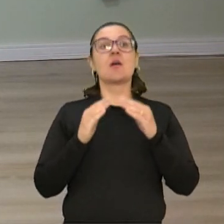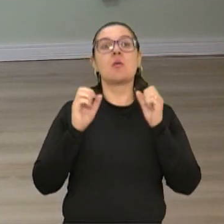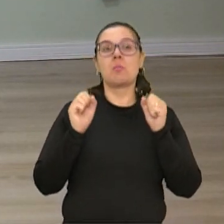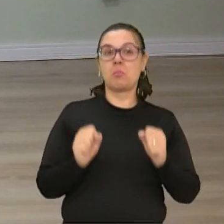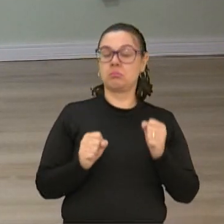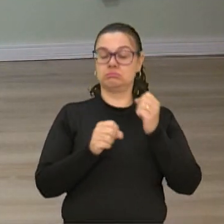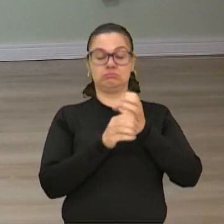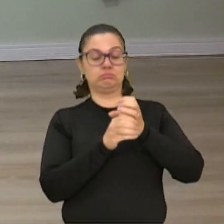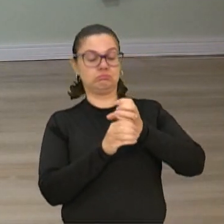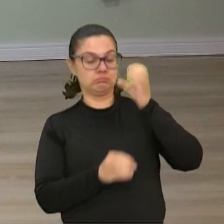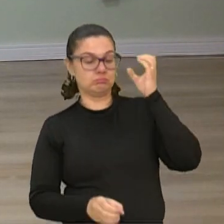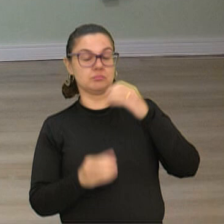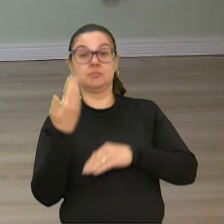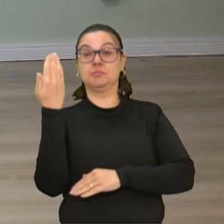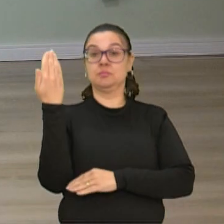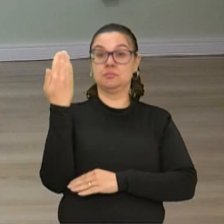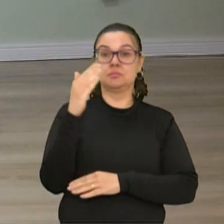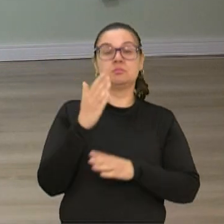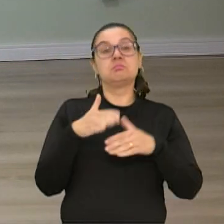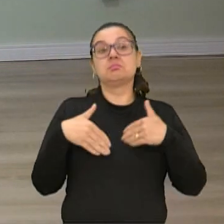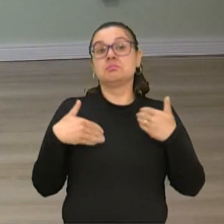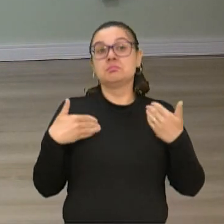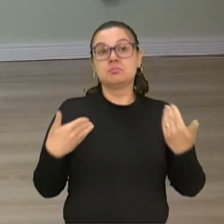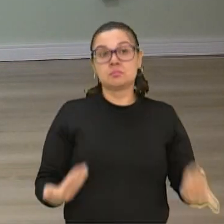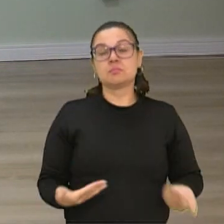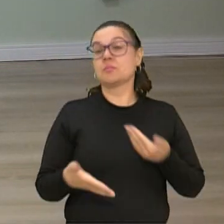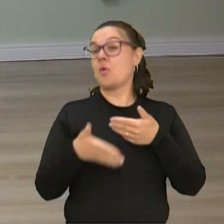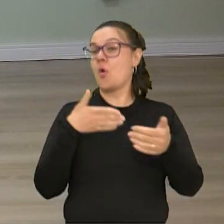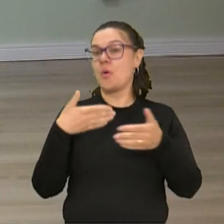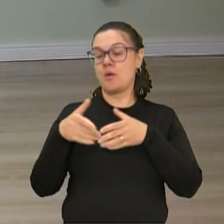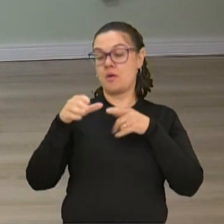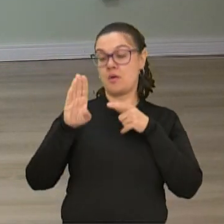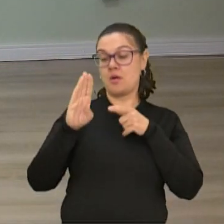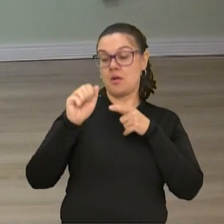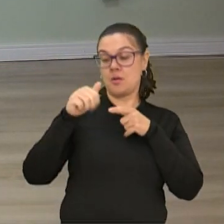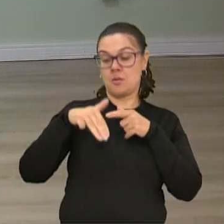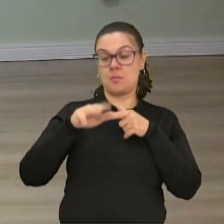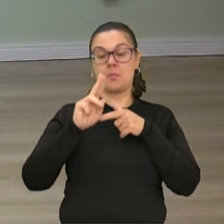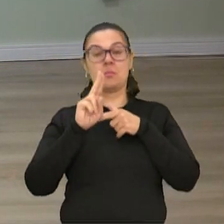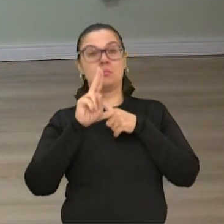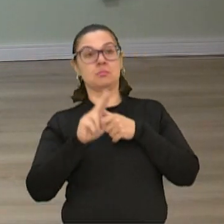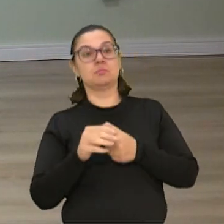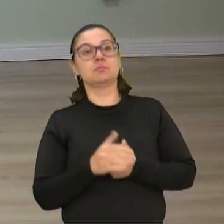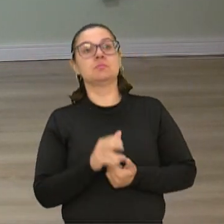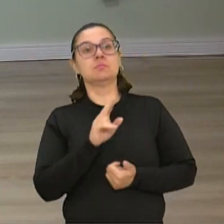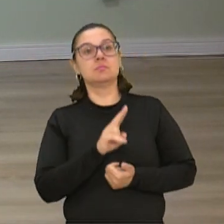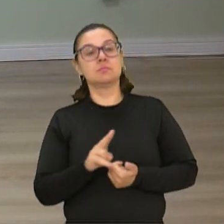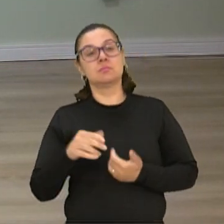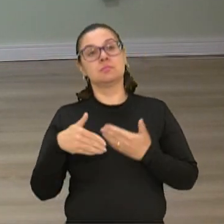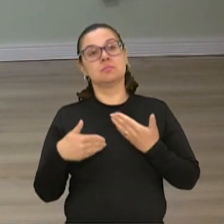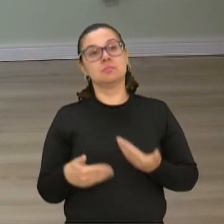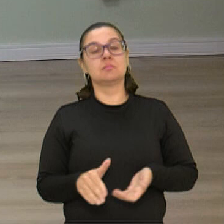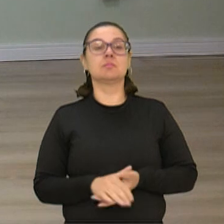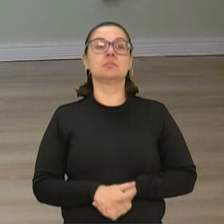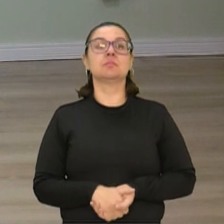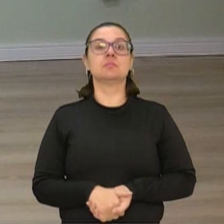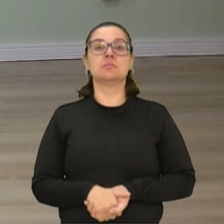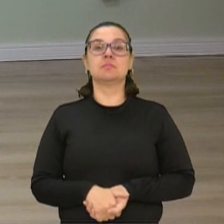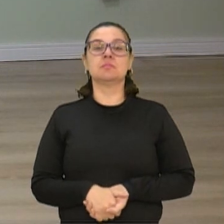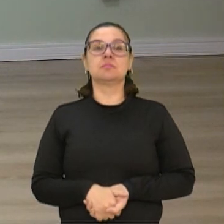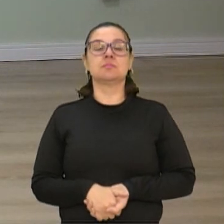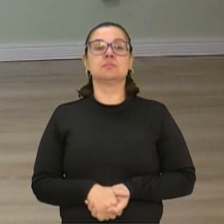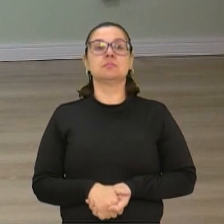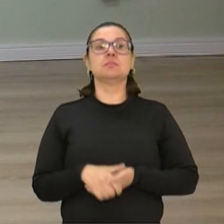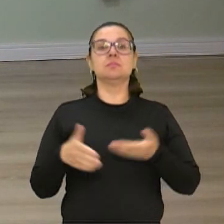um cano, poderia ser até um bambu, que é um material usado na eutonia, tá certo? Então, nós